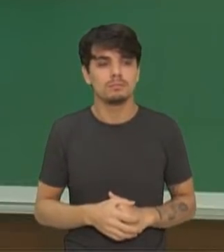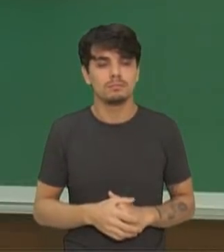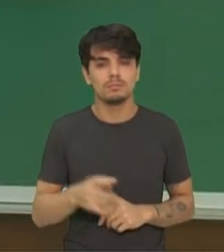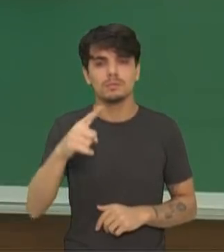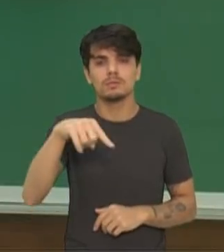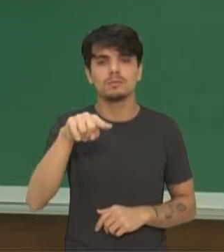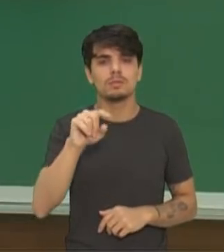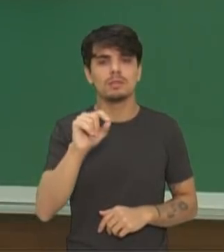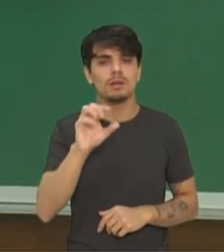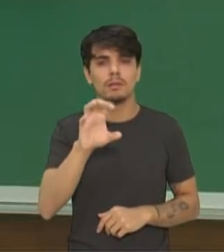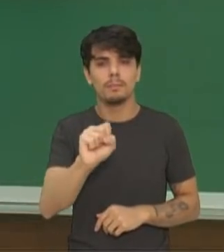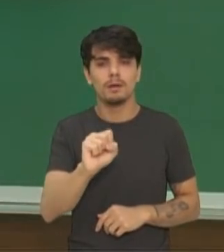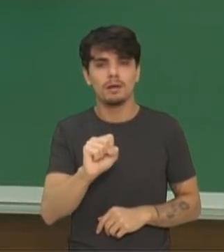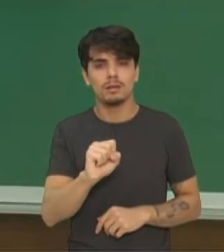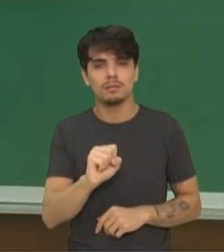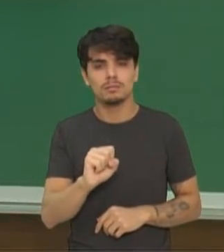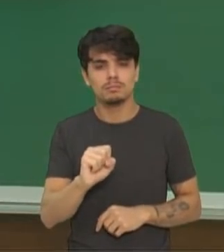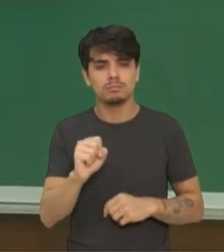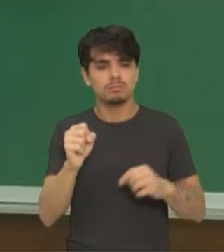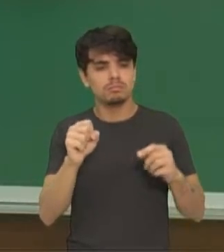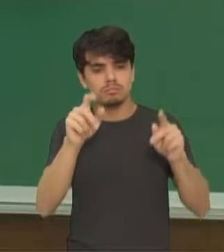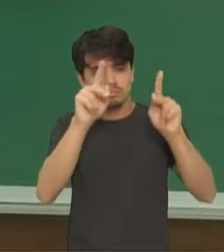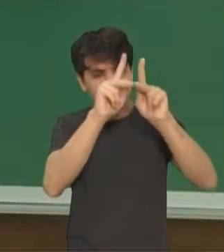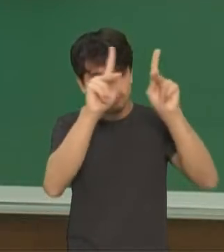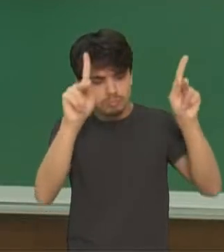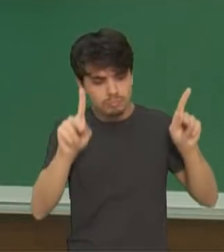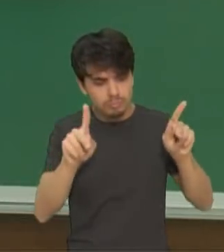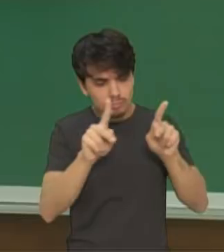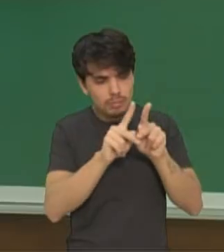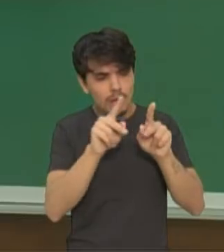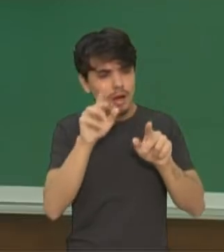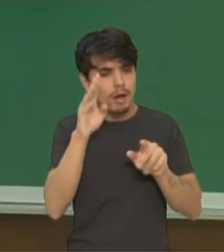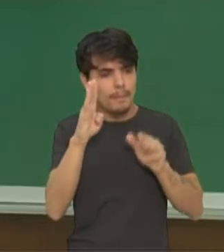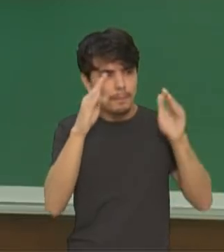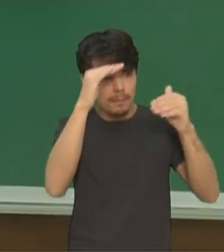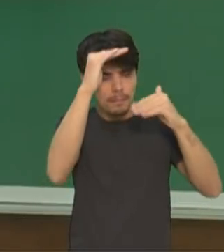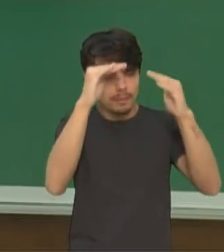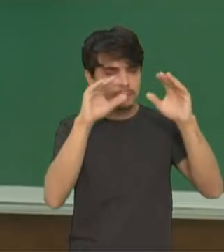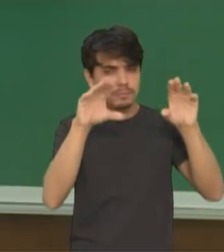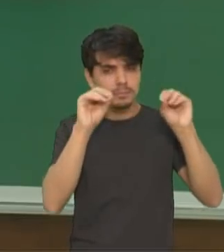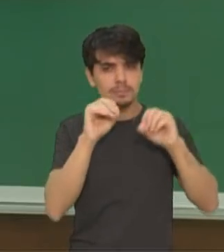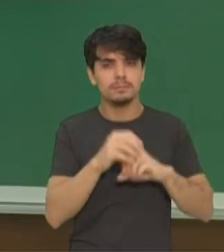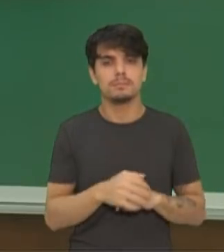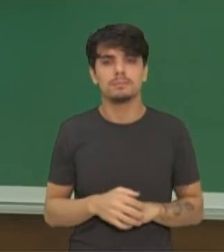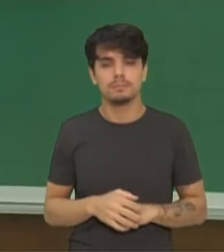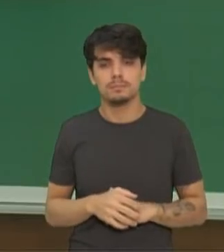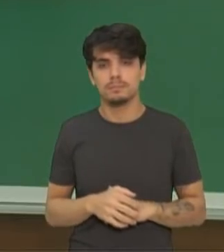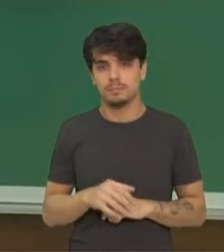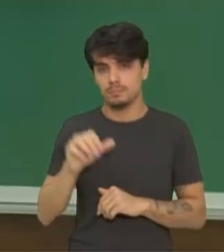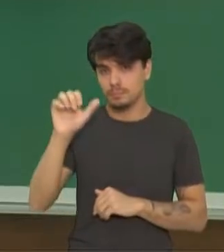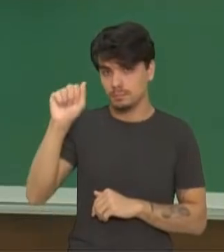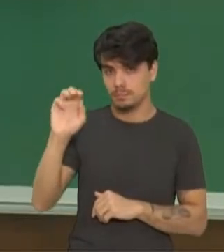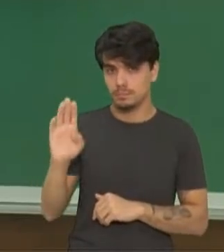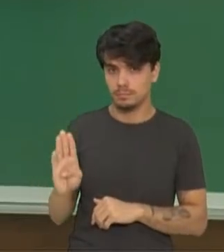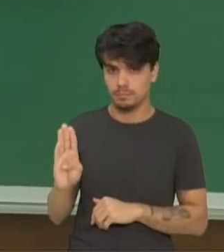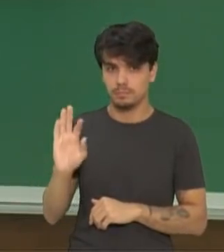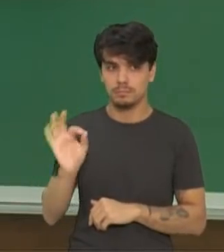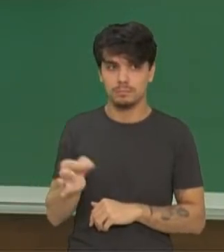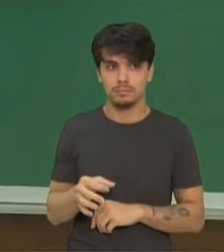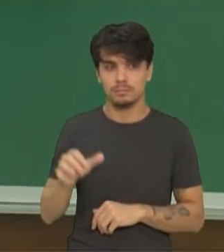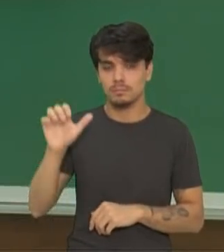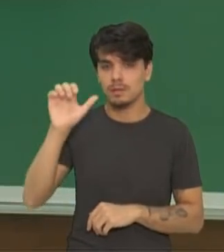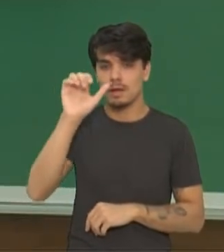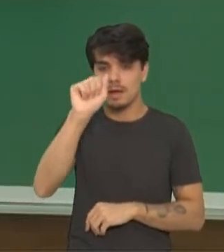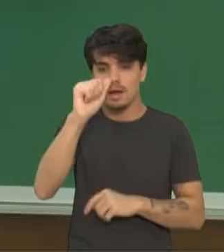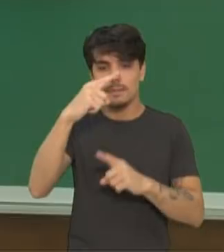vocês pegaram as dimensões, os 4 lados do terreno da casa, né? A casa é A e B. Então, A mais